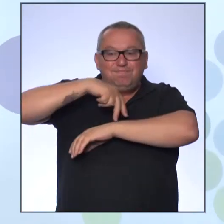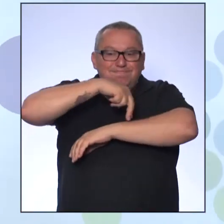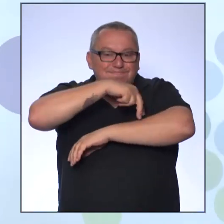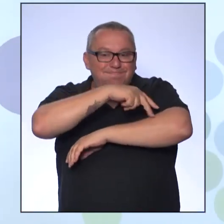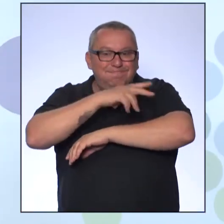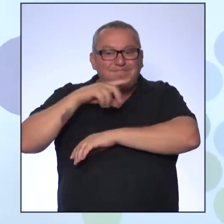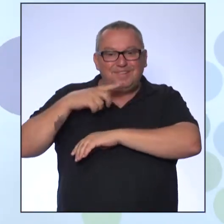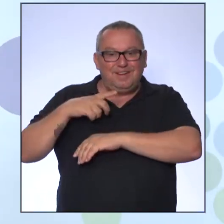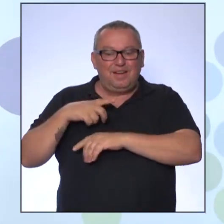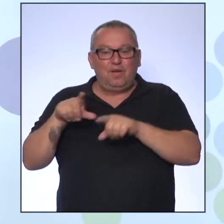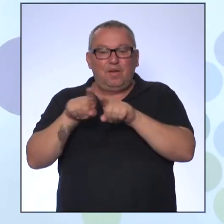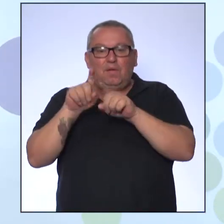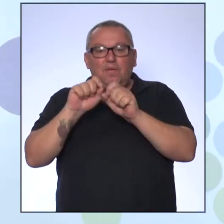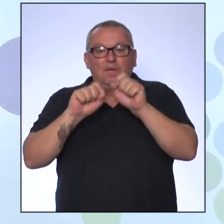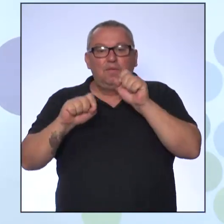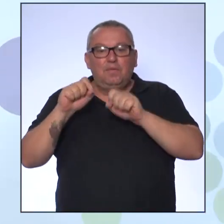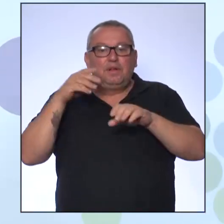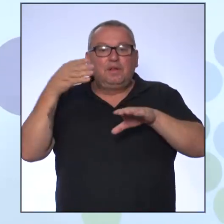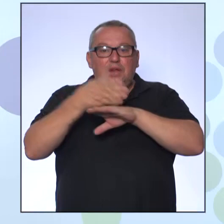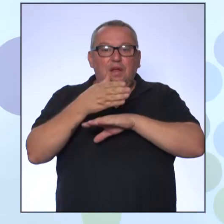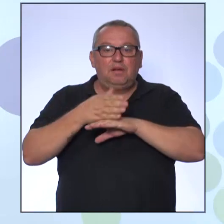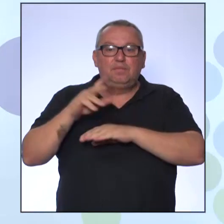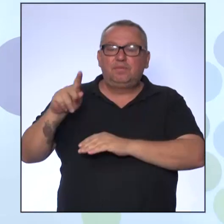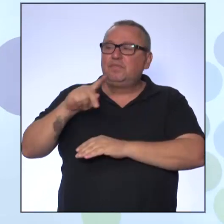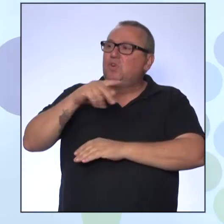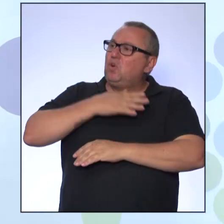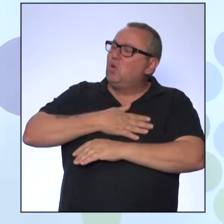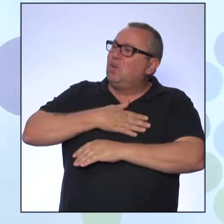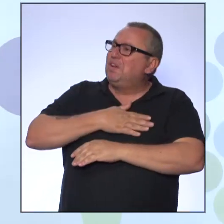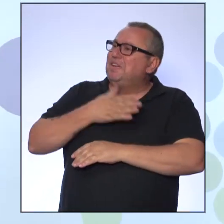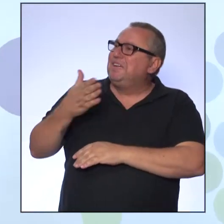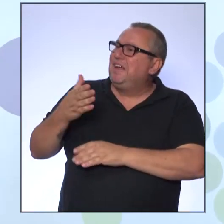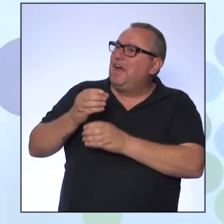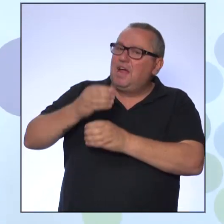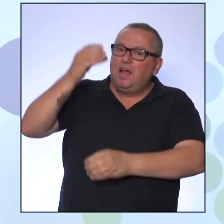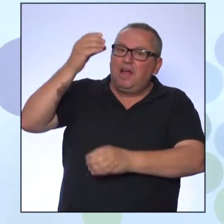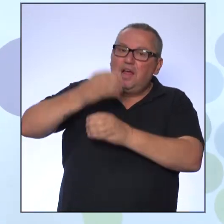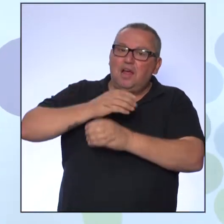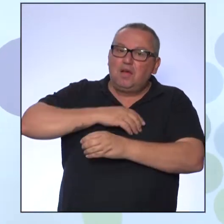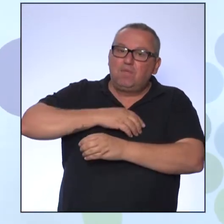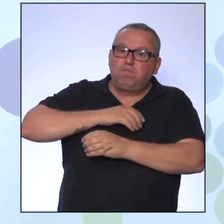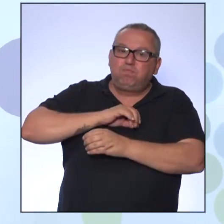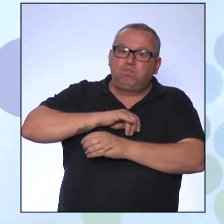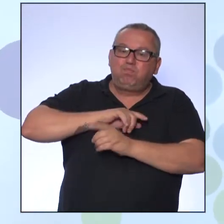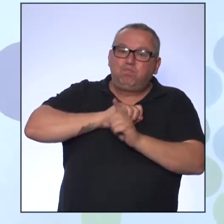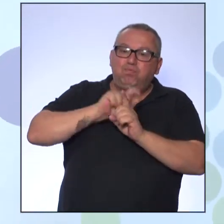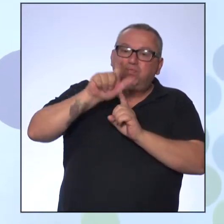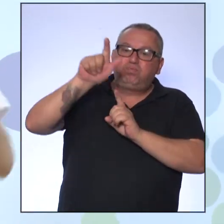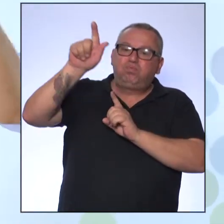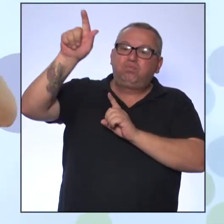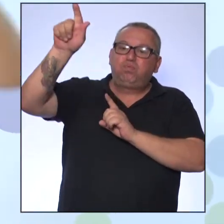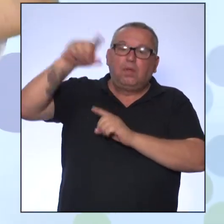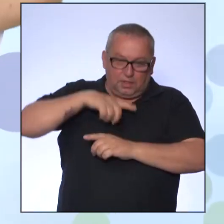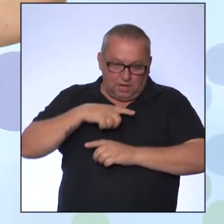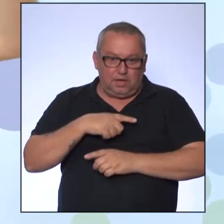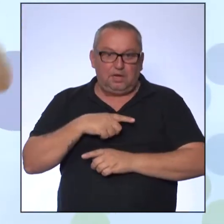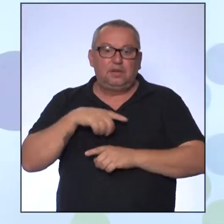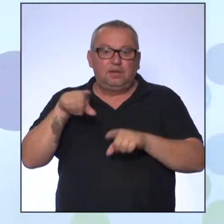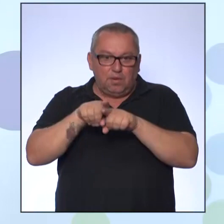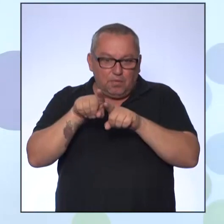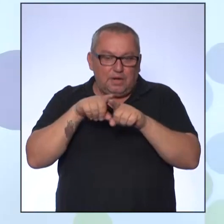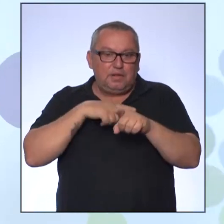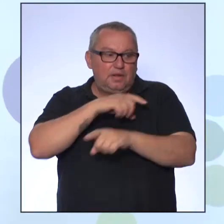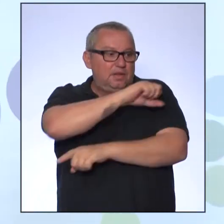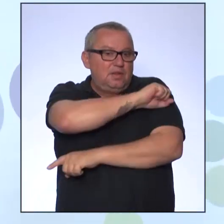profissão? Como você faz para ingressar? Professor, eu gostaria de fazer engenharia aeronáutica. Tem na USP? Tem engenharia aeronáutica. Lá em São